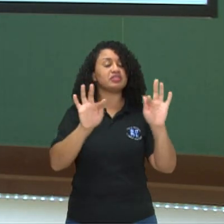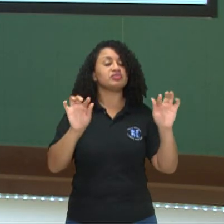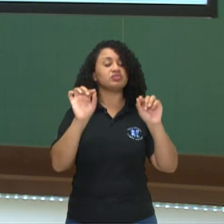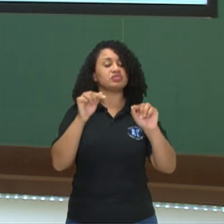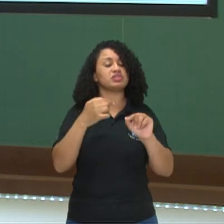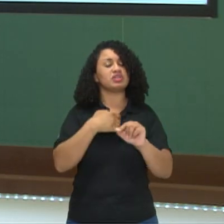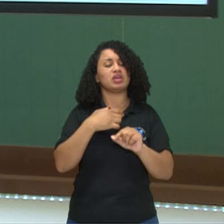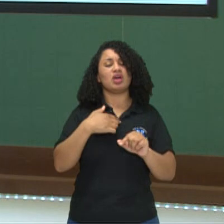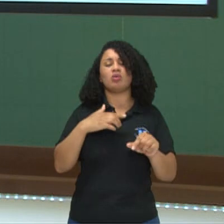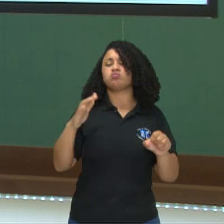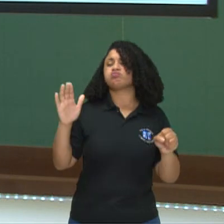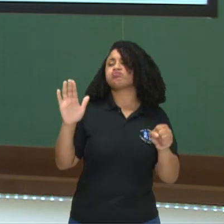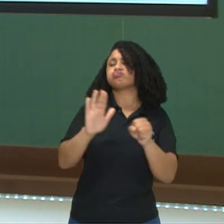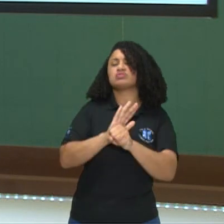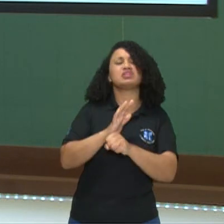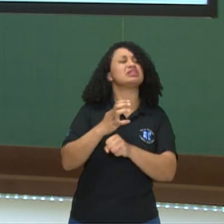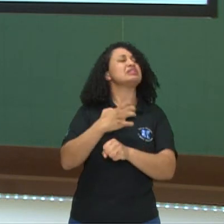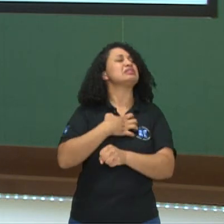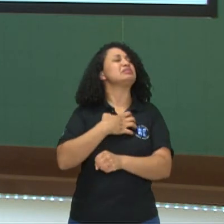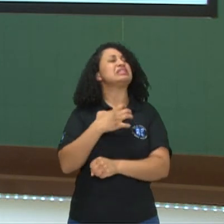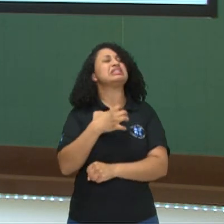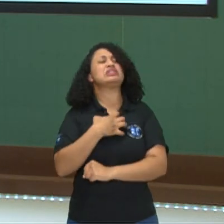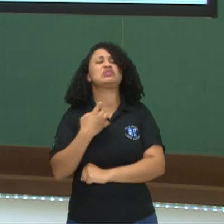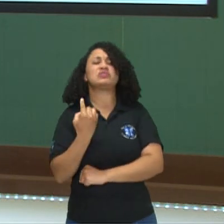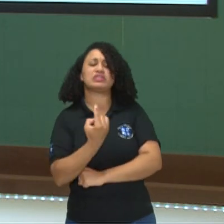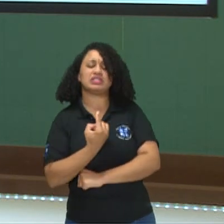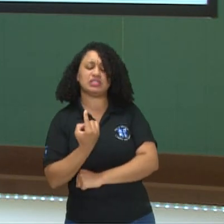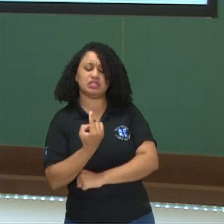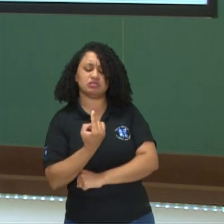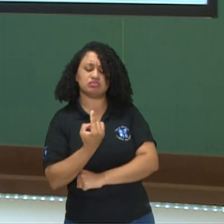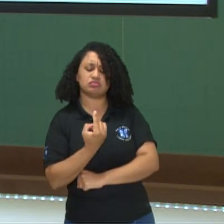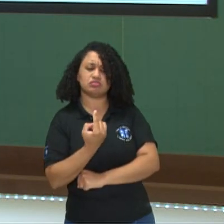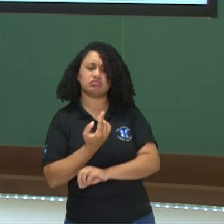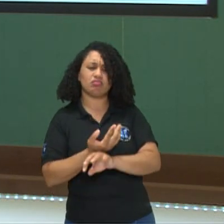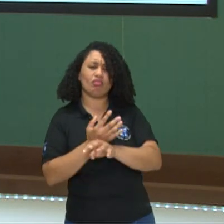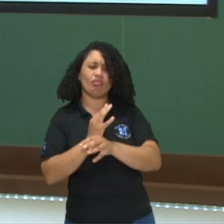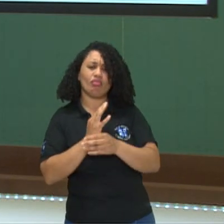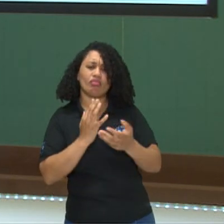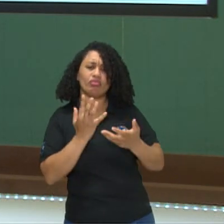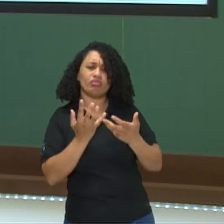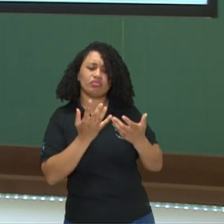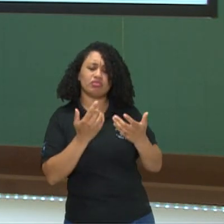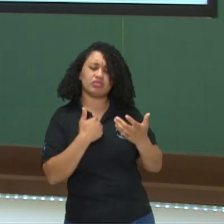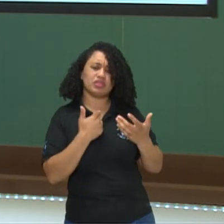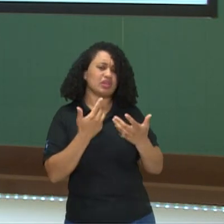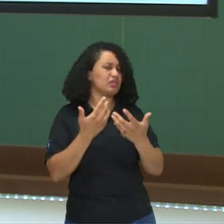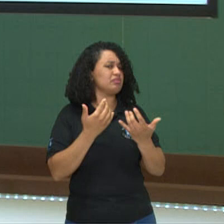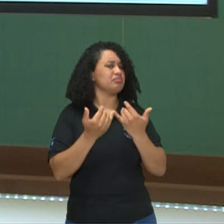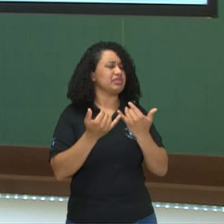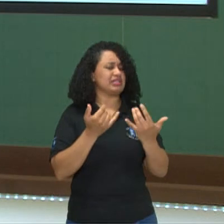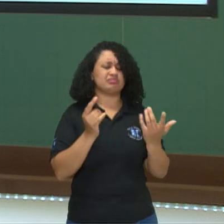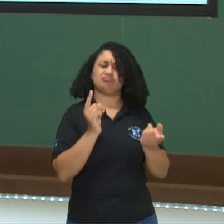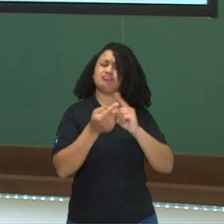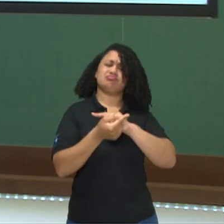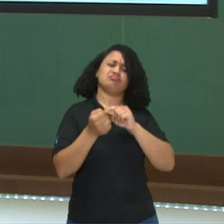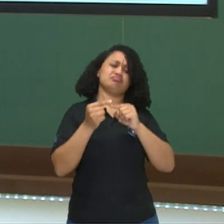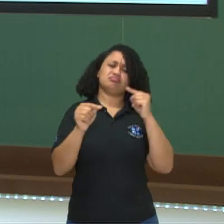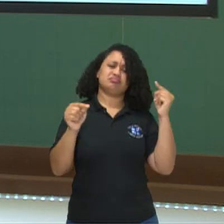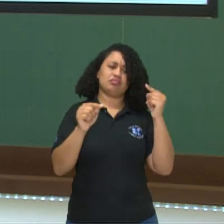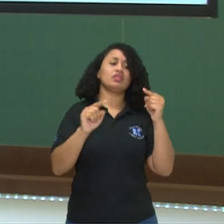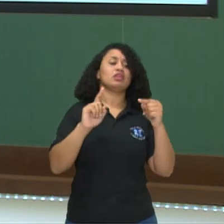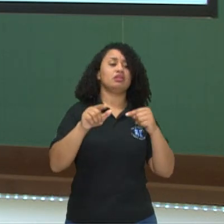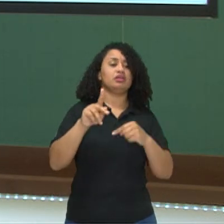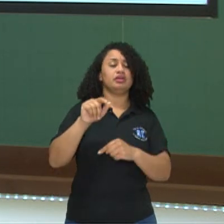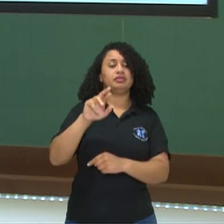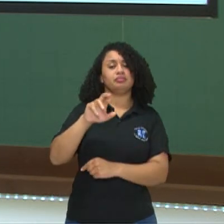estou cheio de me sentir vazio. Parece que é uma ideia incoerente, essa frase é de Renato Russo. Então tem um paradoxo,